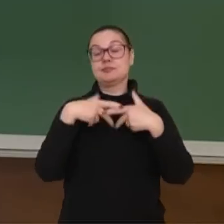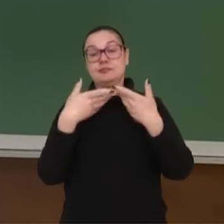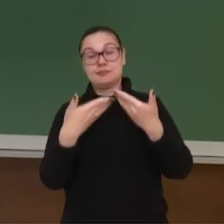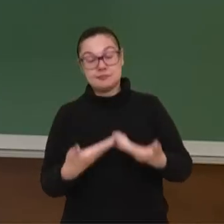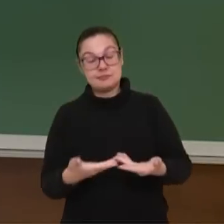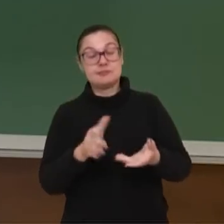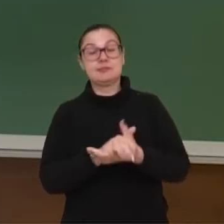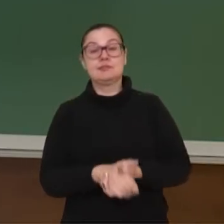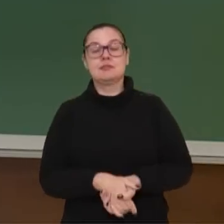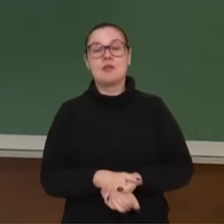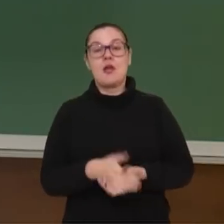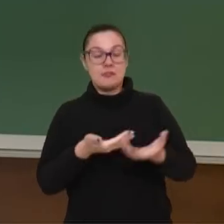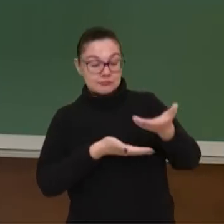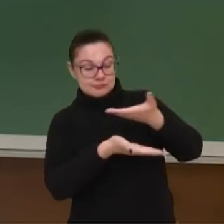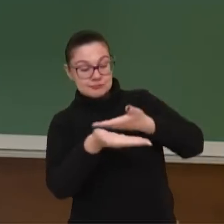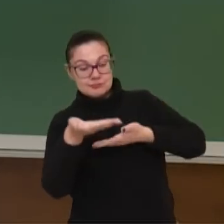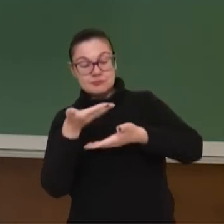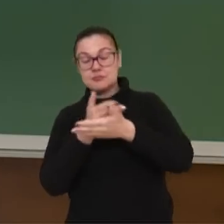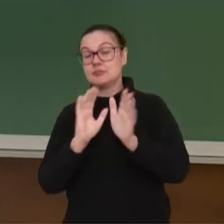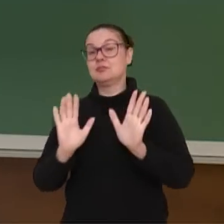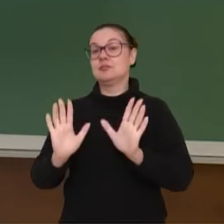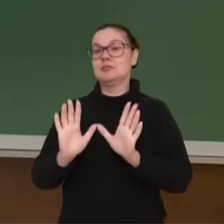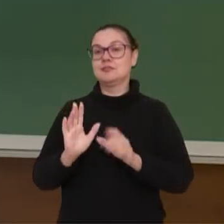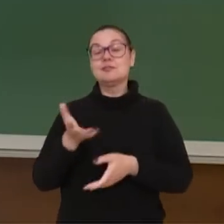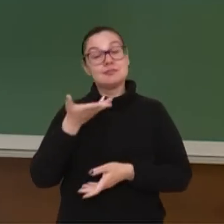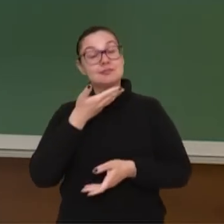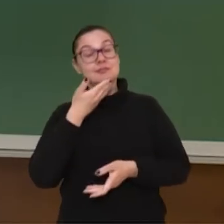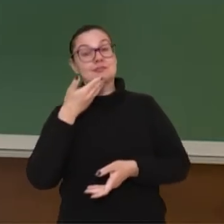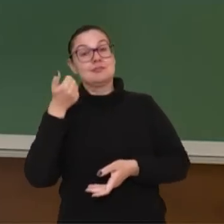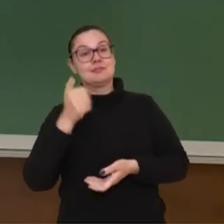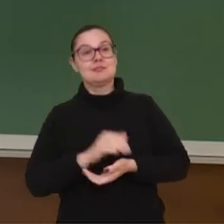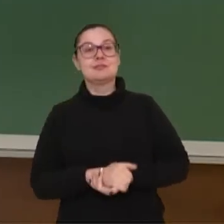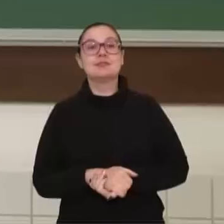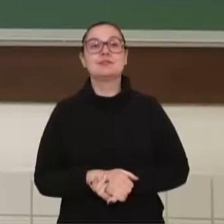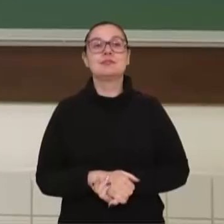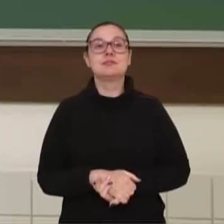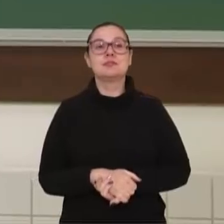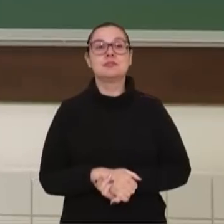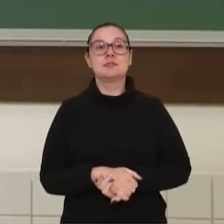forma de interação que às vezes não é tão amigável também.